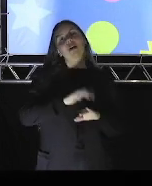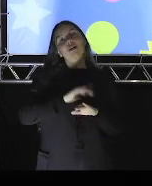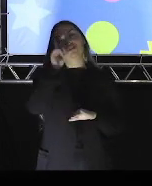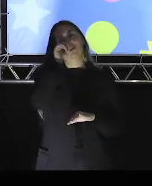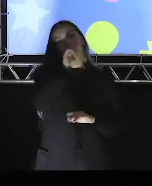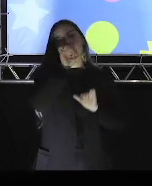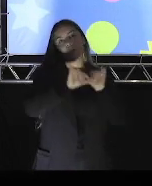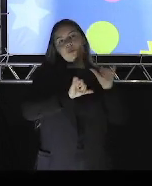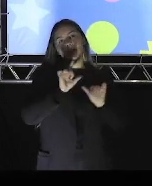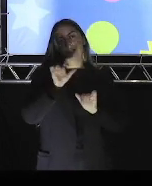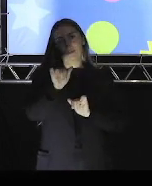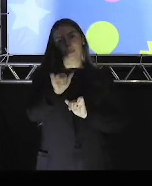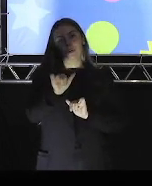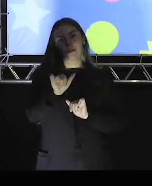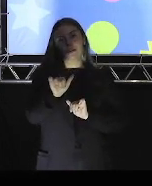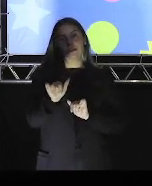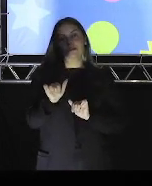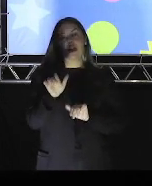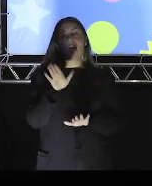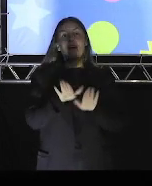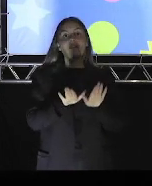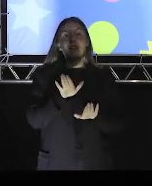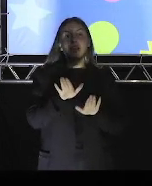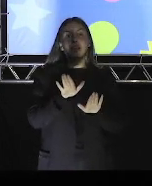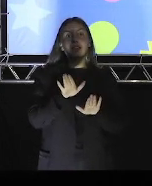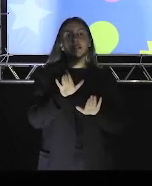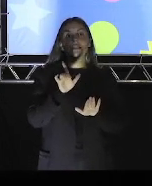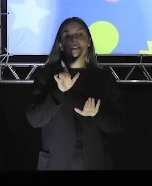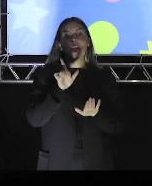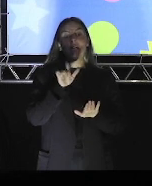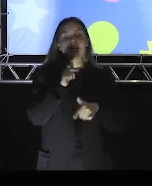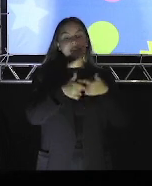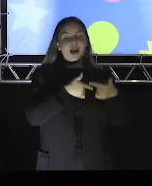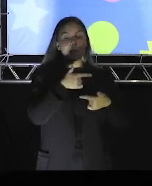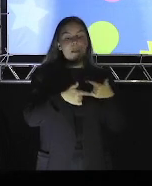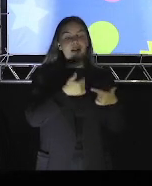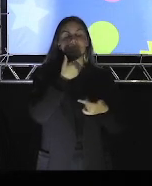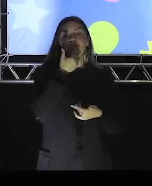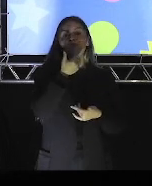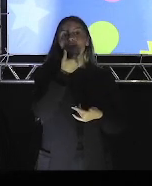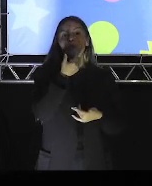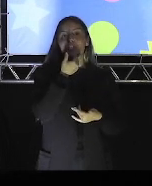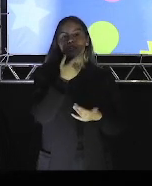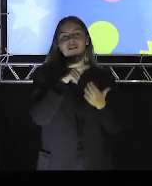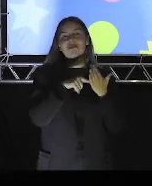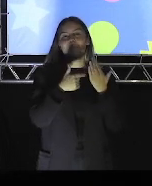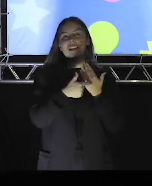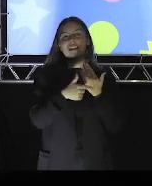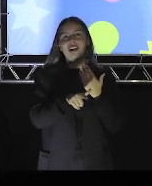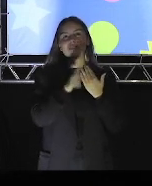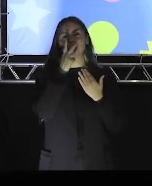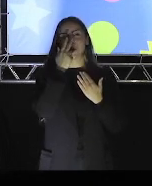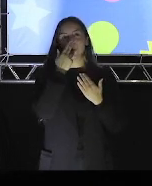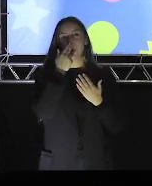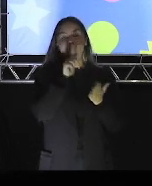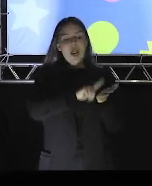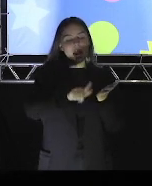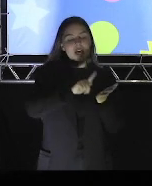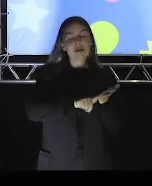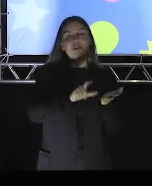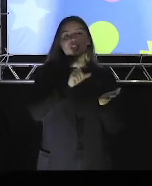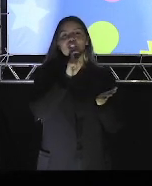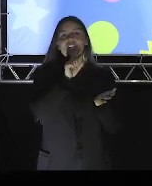mudar. E aí fica sendo um trabalho que é enxugar gelo, simplesmente enxugar gelo, né? Então, esse é um grande desafio